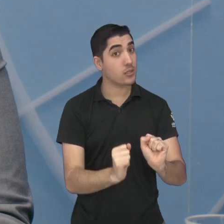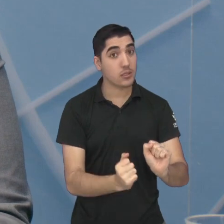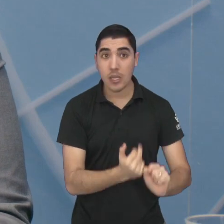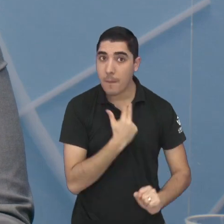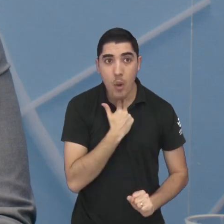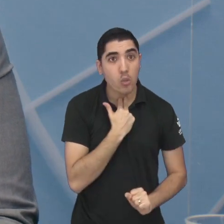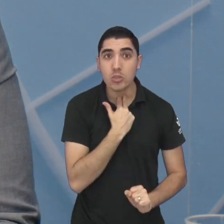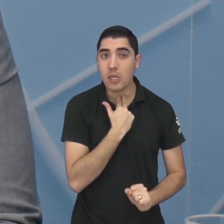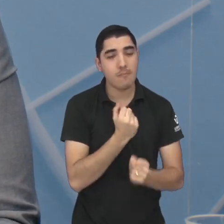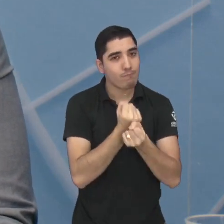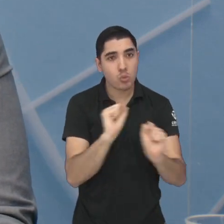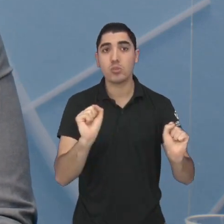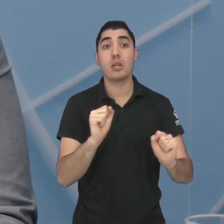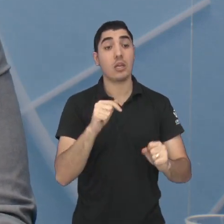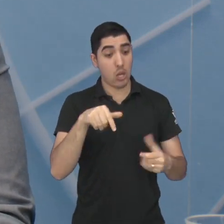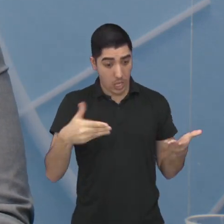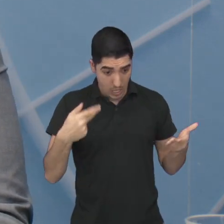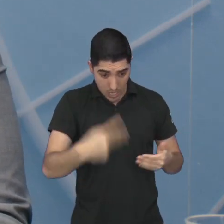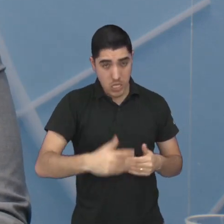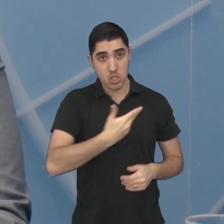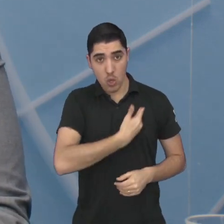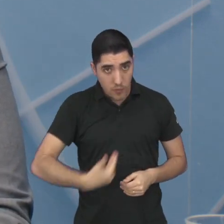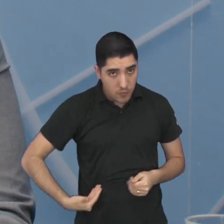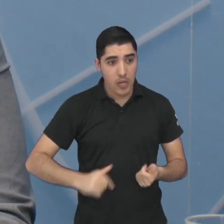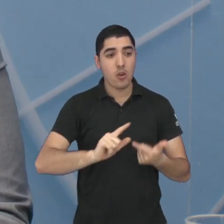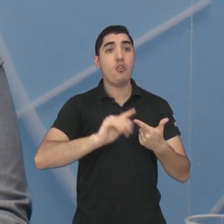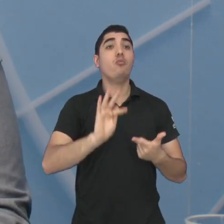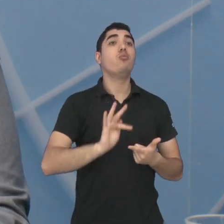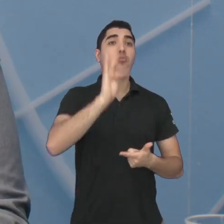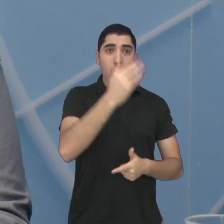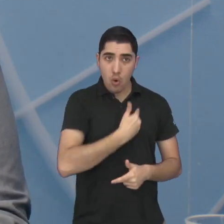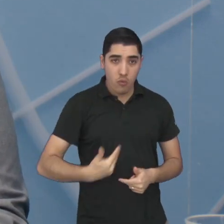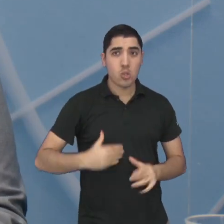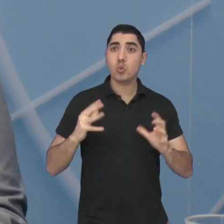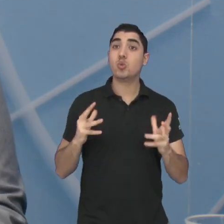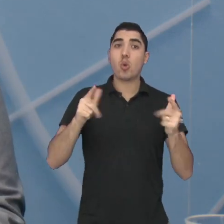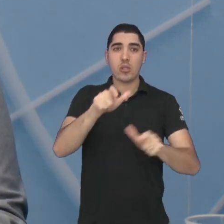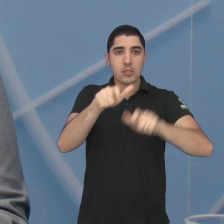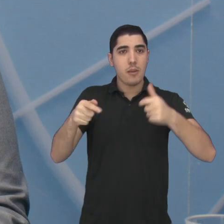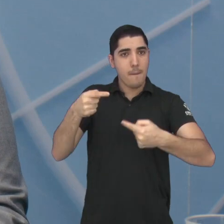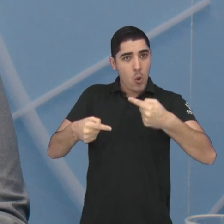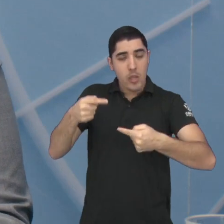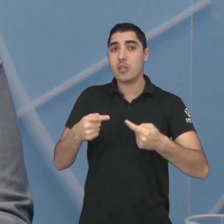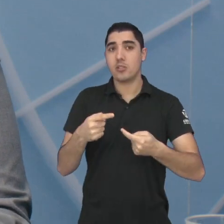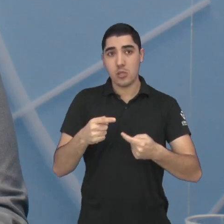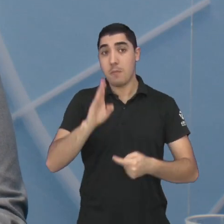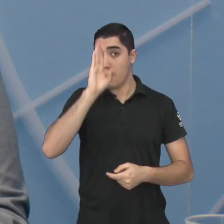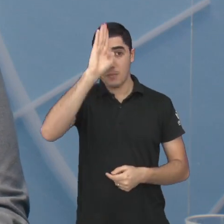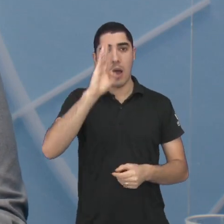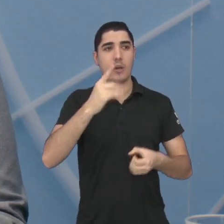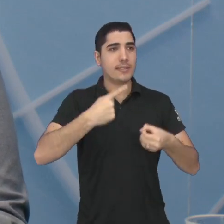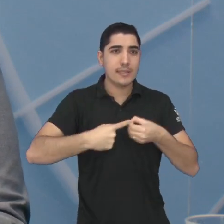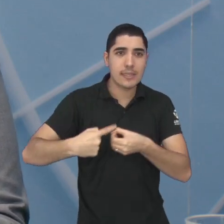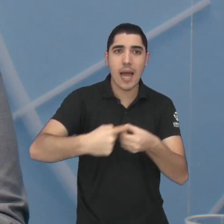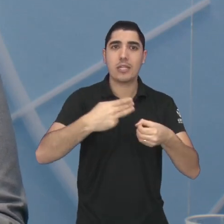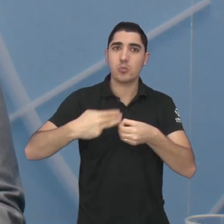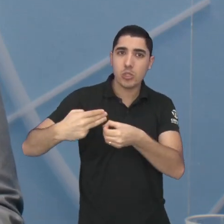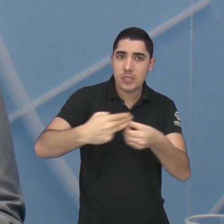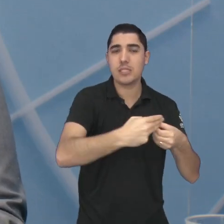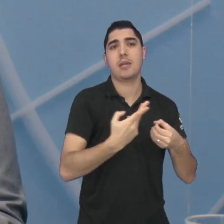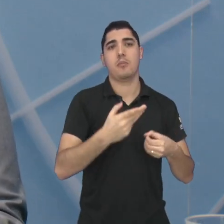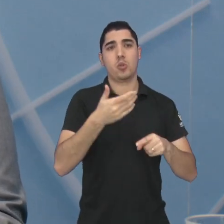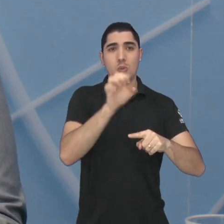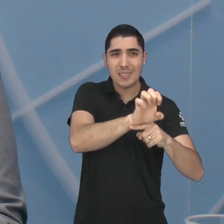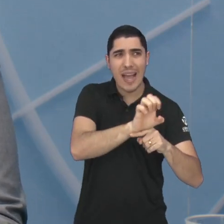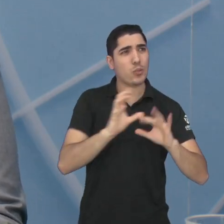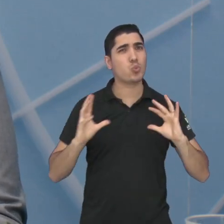prioridade desse governo, dos próximos governos e dos políticos em todos os níveis, né? Do municipal, estadual e o federativo,